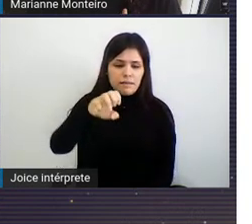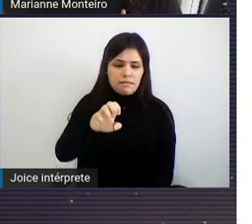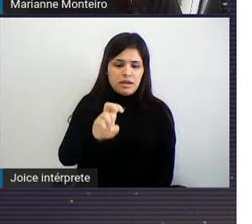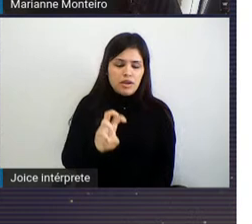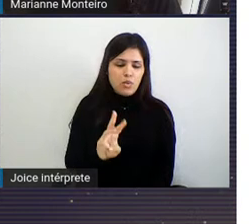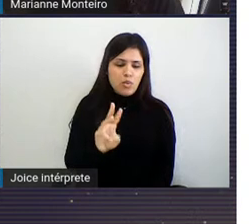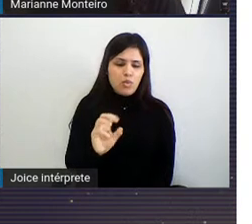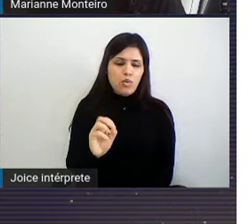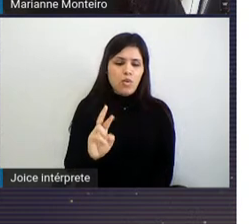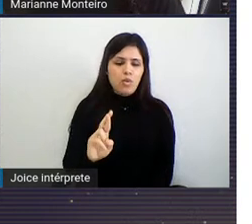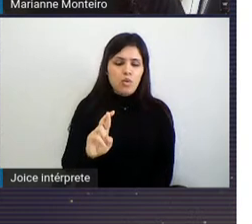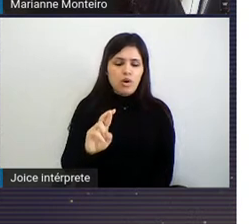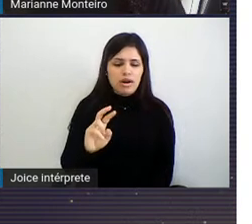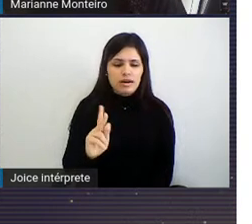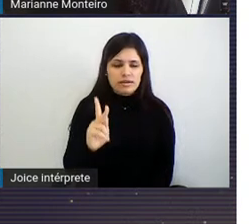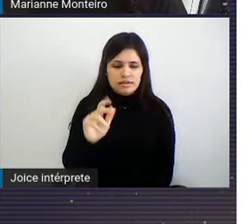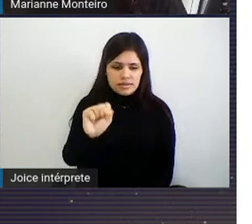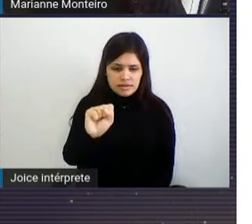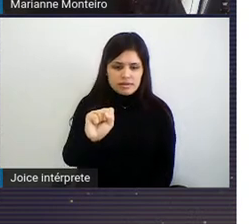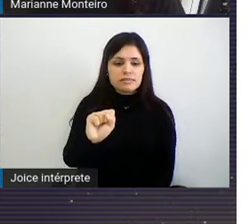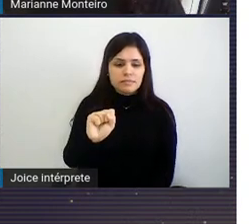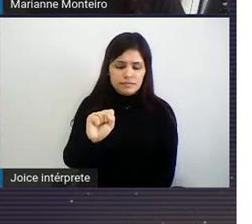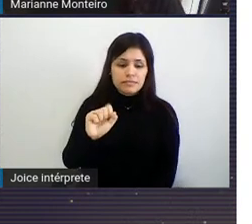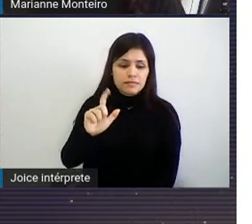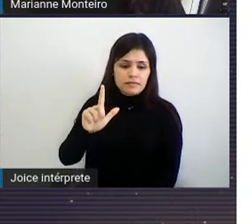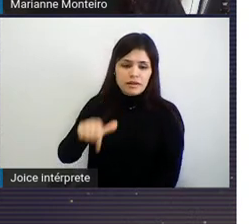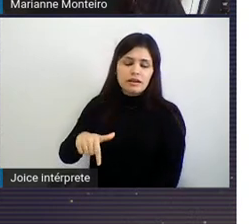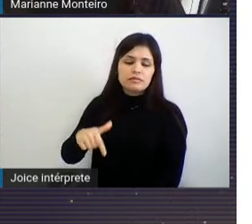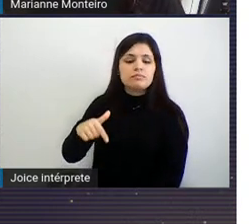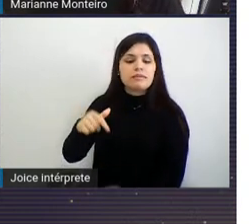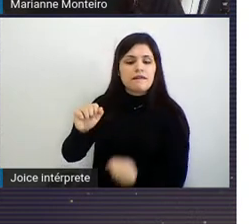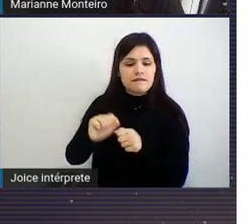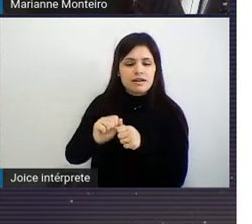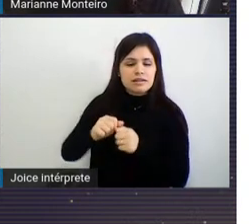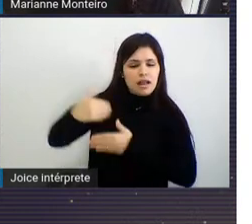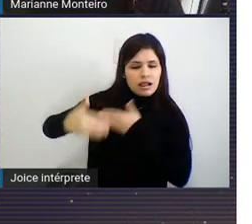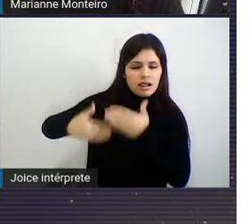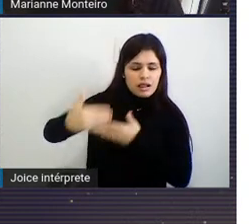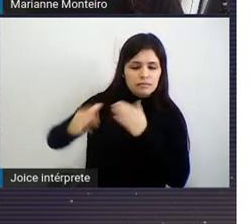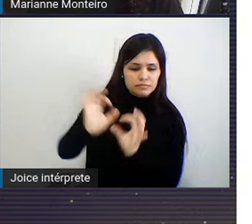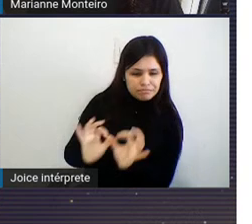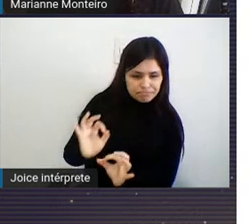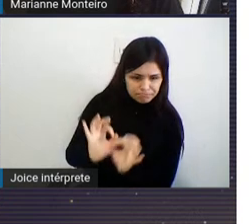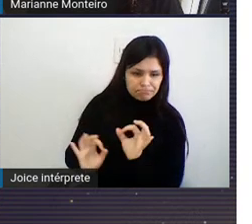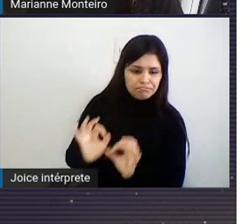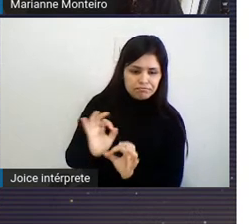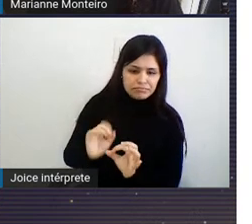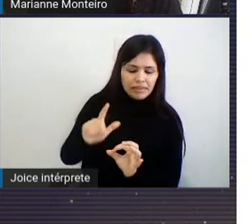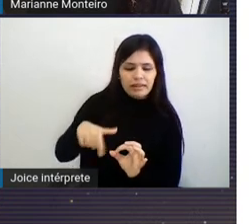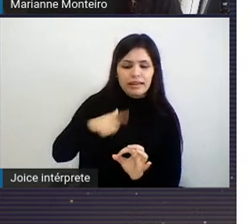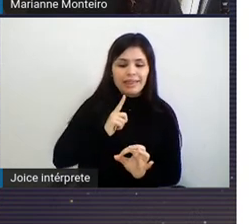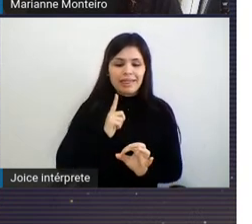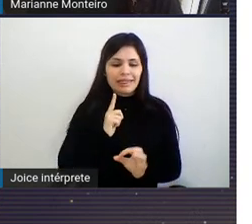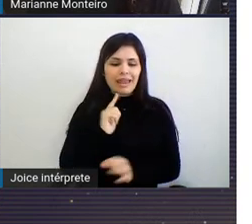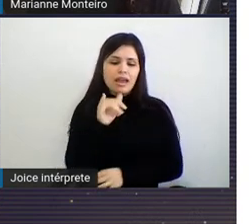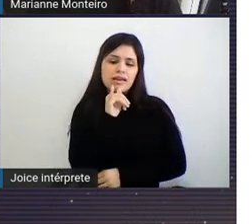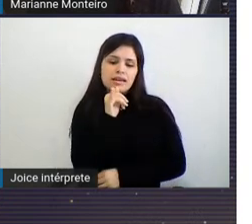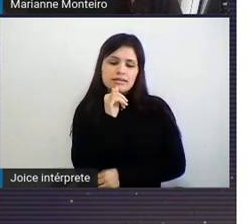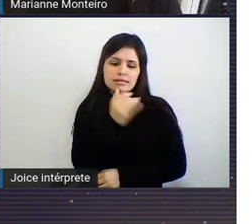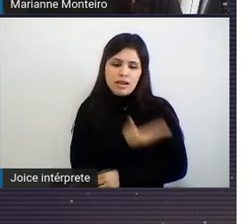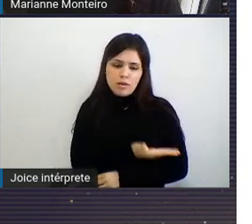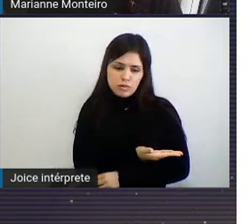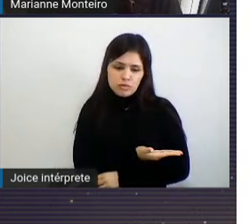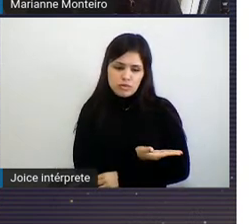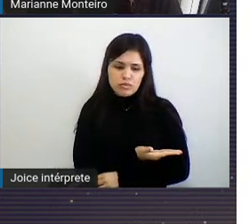realizar essas operações. E existem vários. Vou ter alguns exemplos aí à direita, por exemplo, o JAX, TensorFlow,